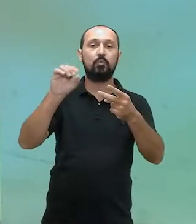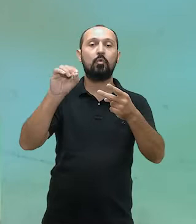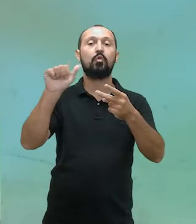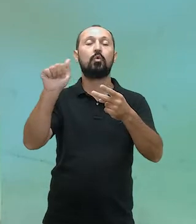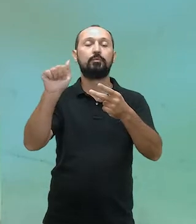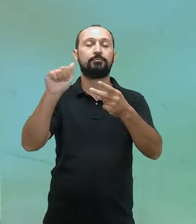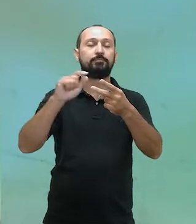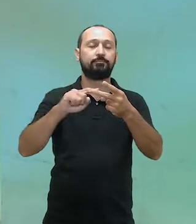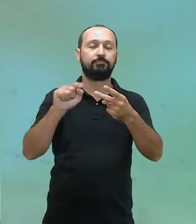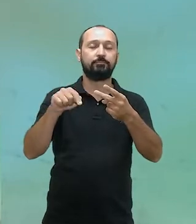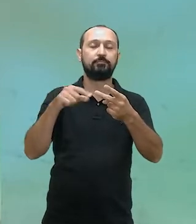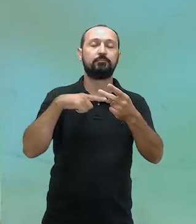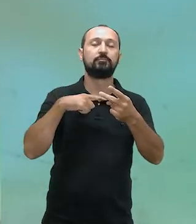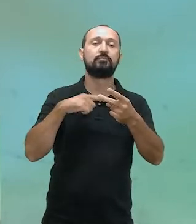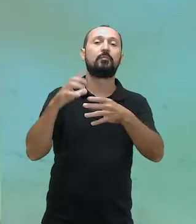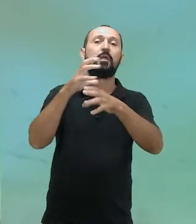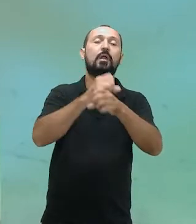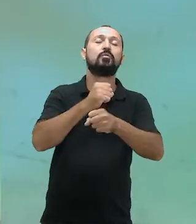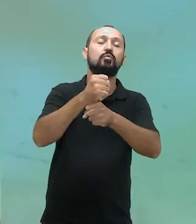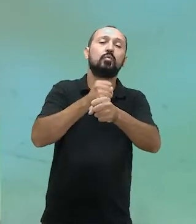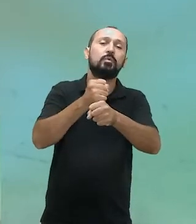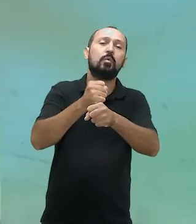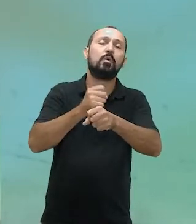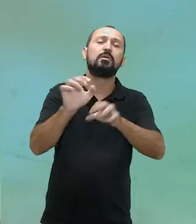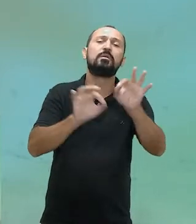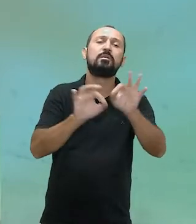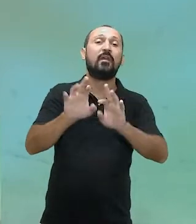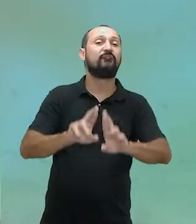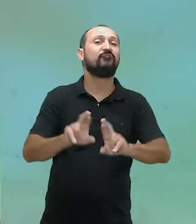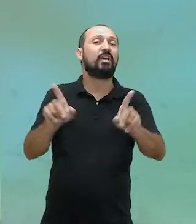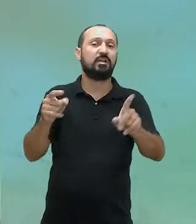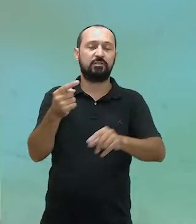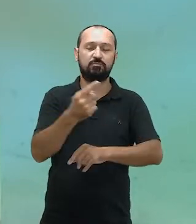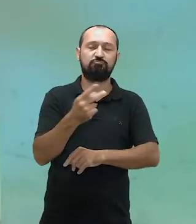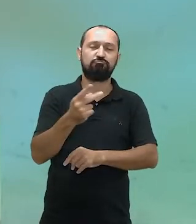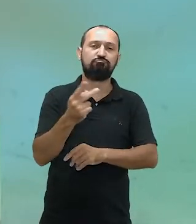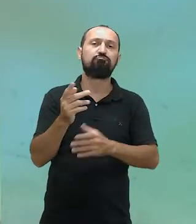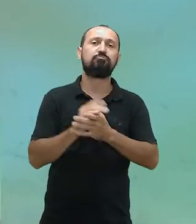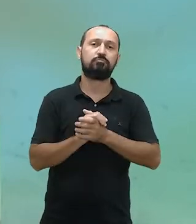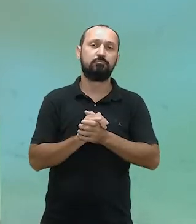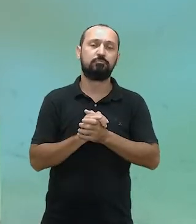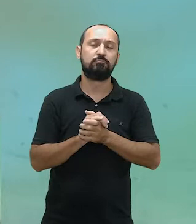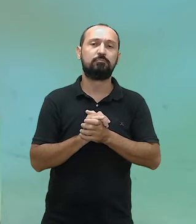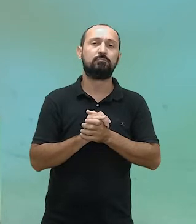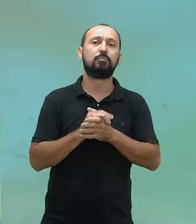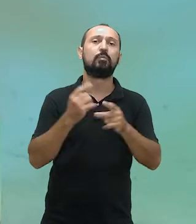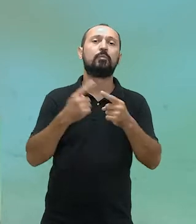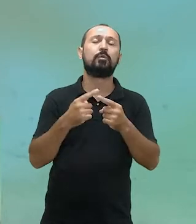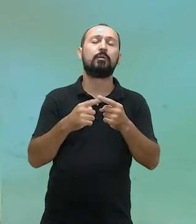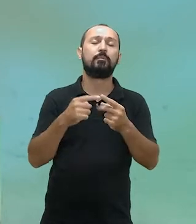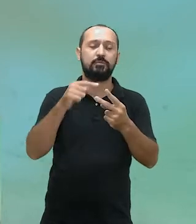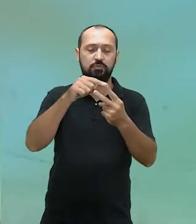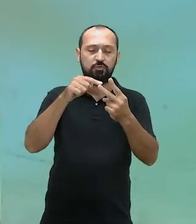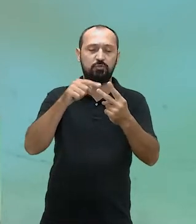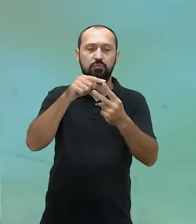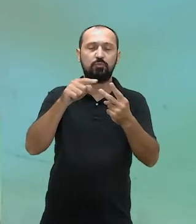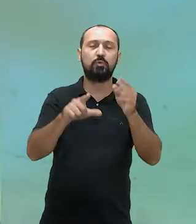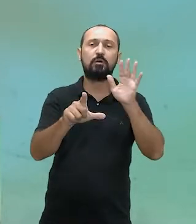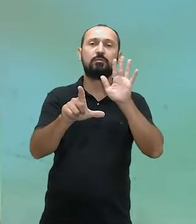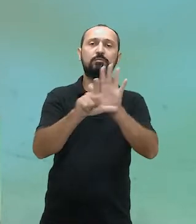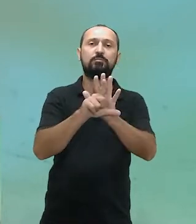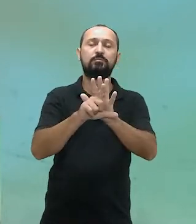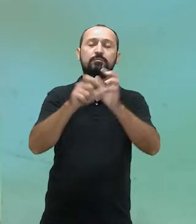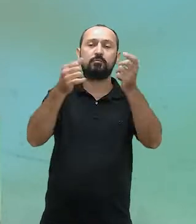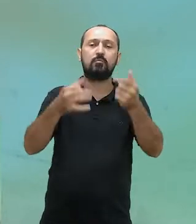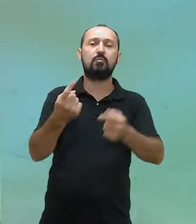Diretrizes Orçamentárias e a Lei do Orçamento Anual. O que a gente pode traçar de diferença entre elas? Por que a gente precisa de 2 leis para